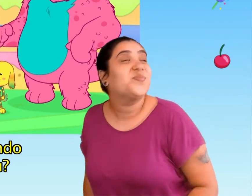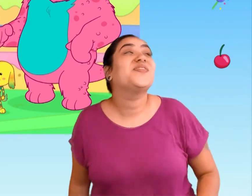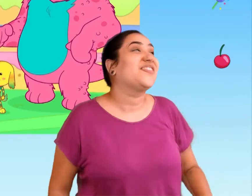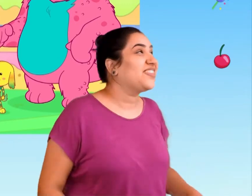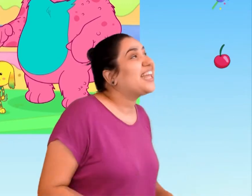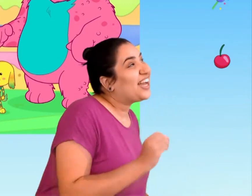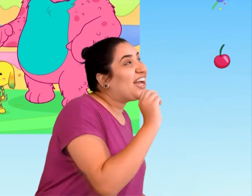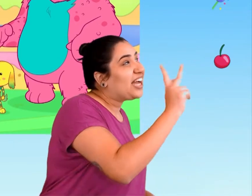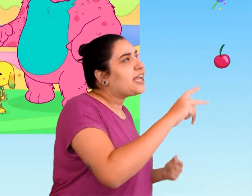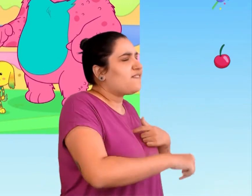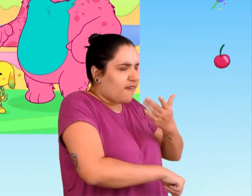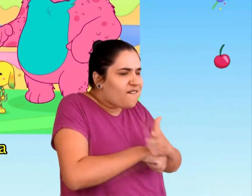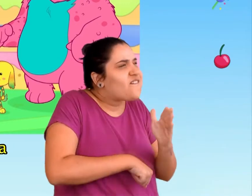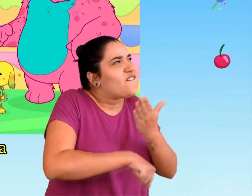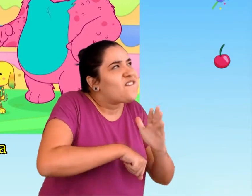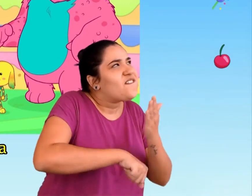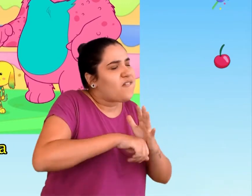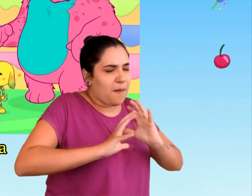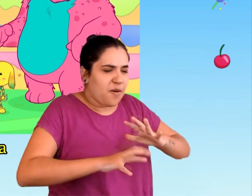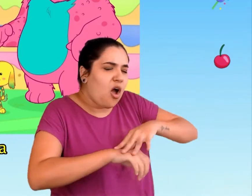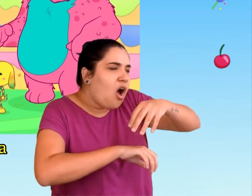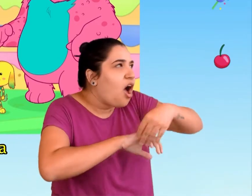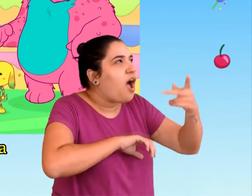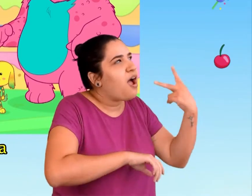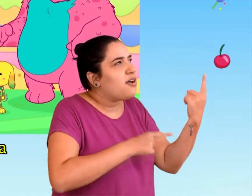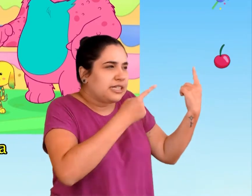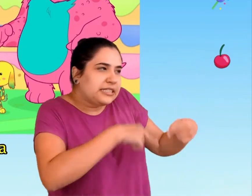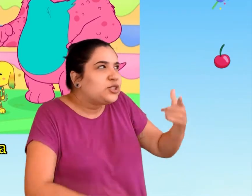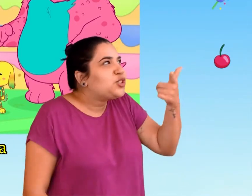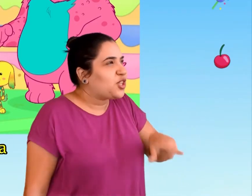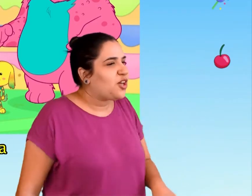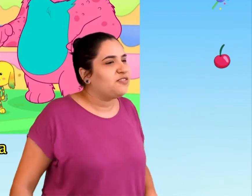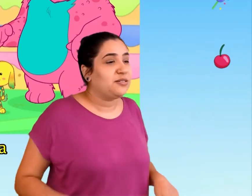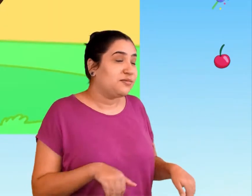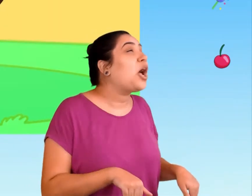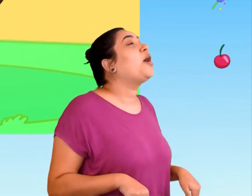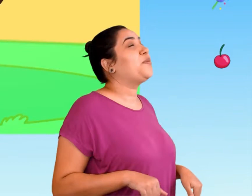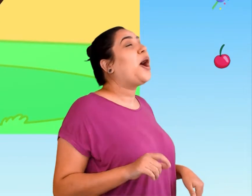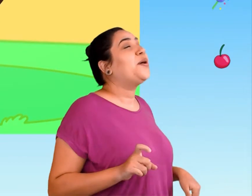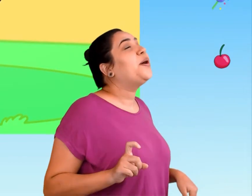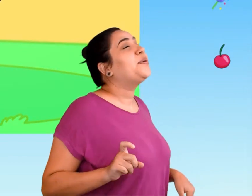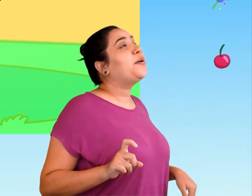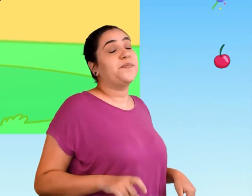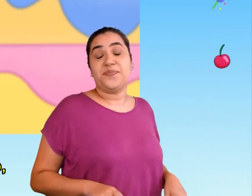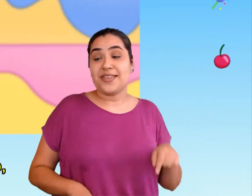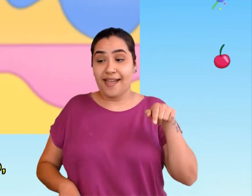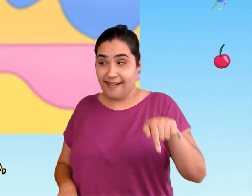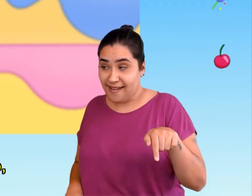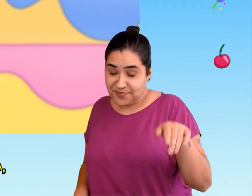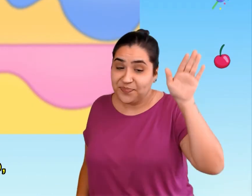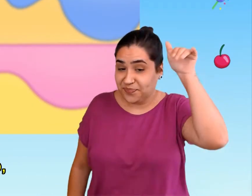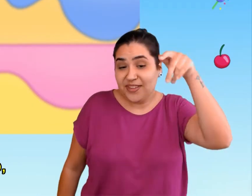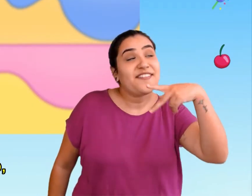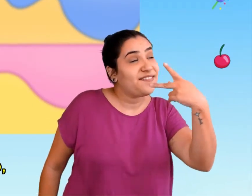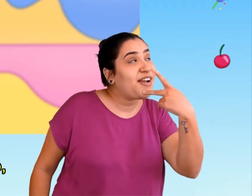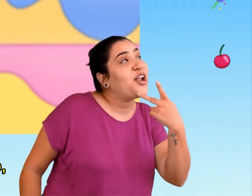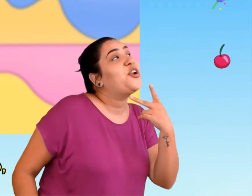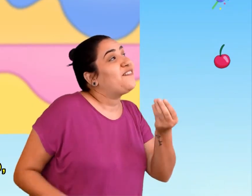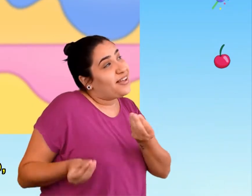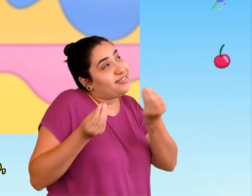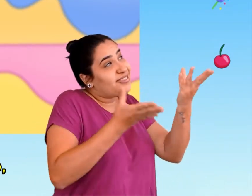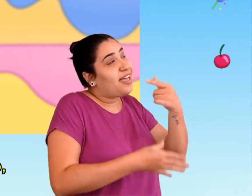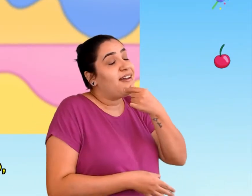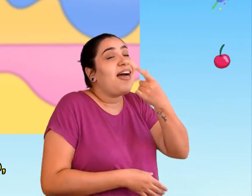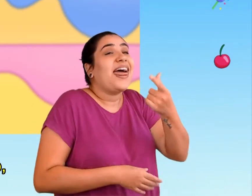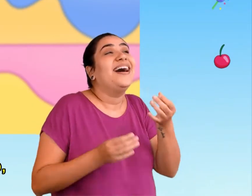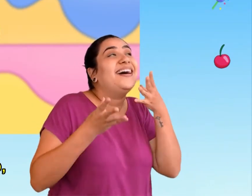partida, viu? Pode deixar. Vou treinar muito com a Monster Bola para nossa revanche. E a Doce Cookie tá dizendo que vai